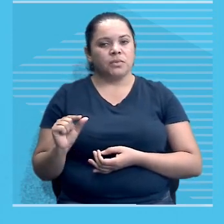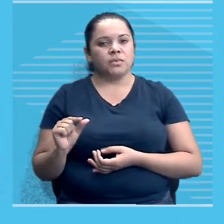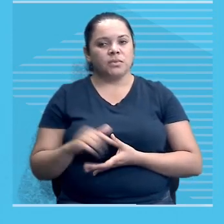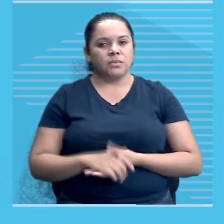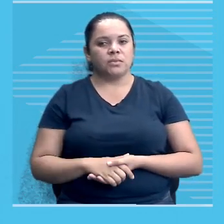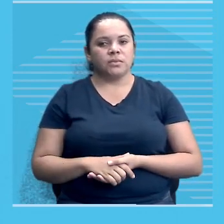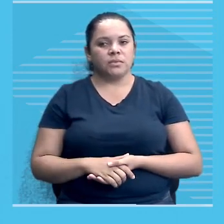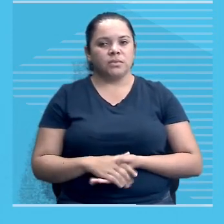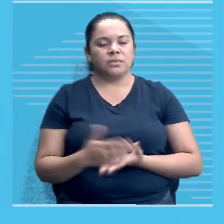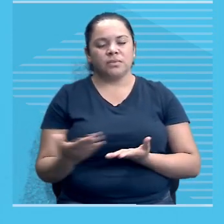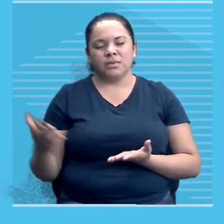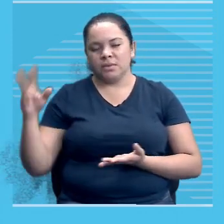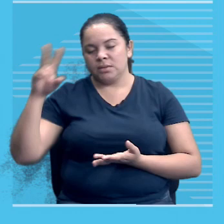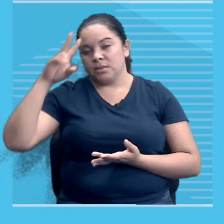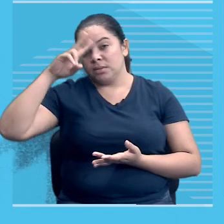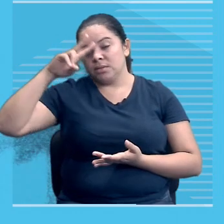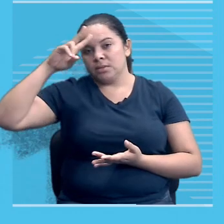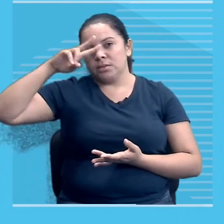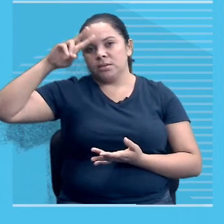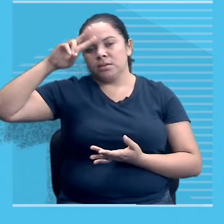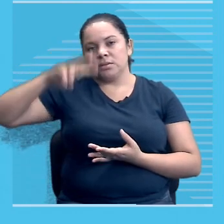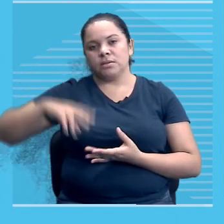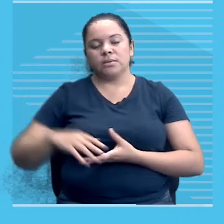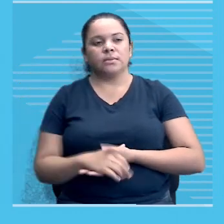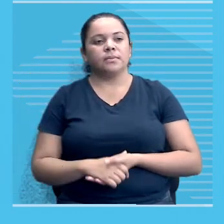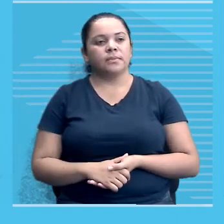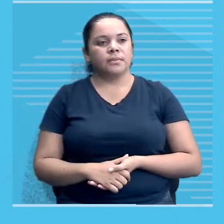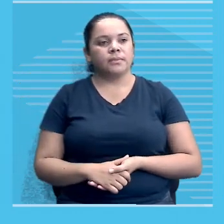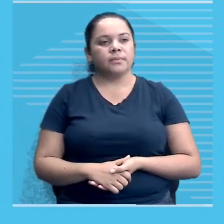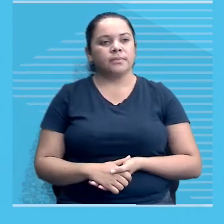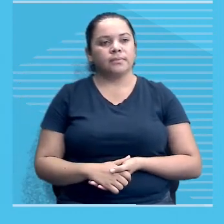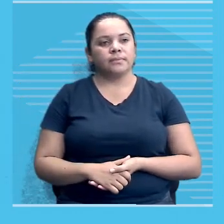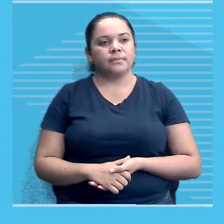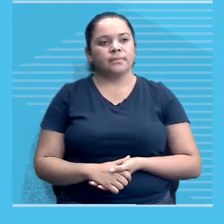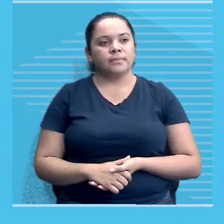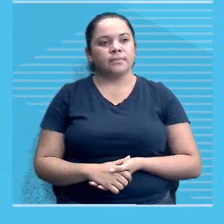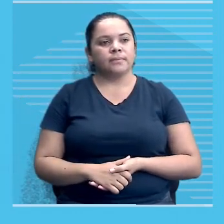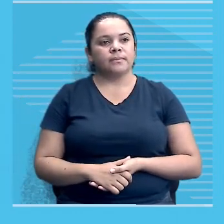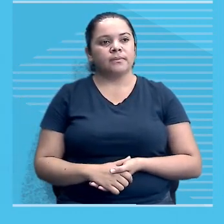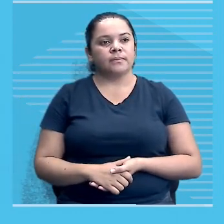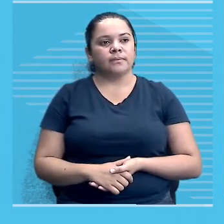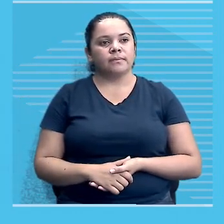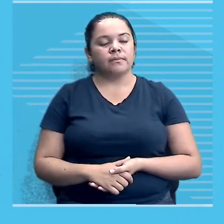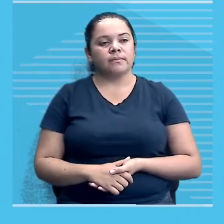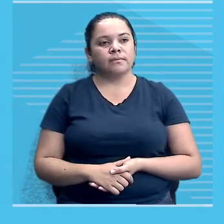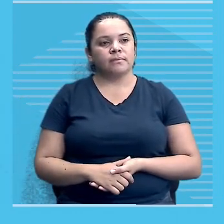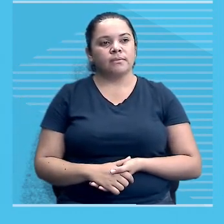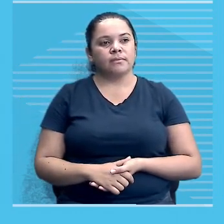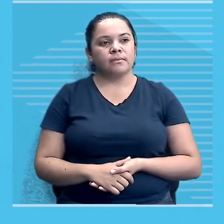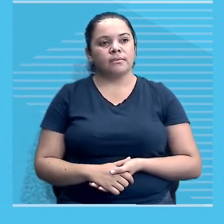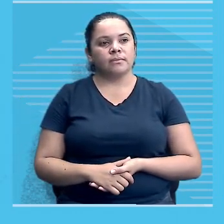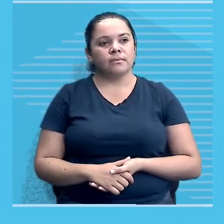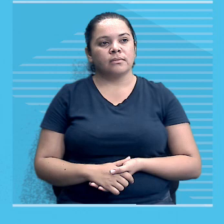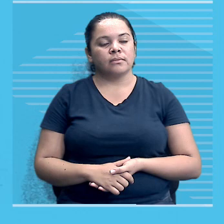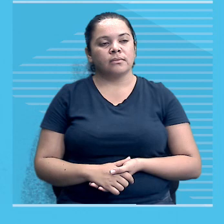vocês estão lembrados da nossa quem é